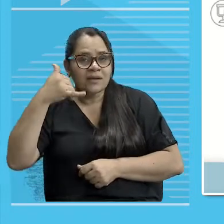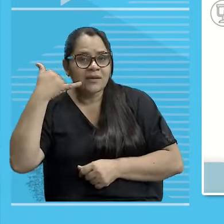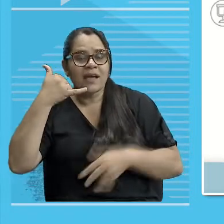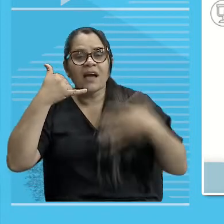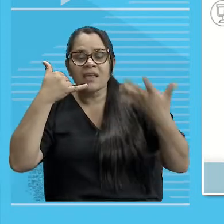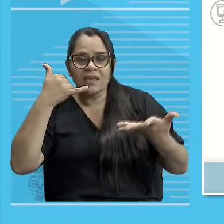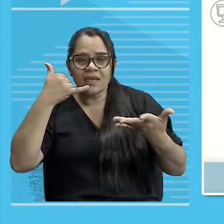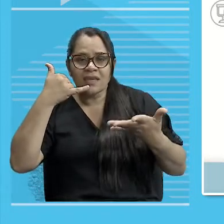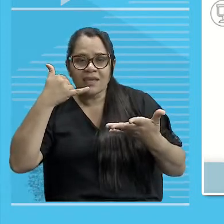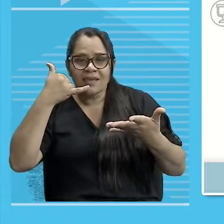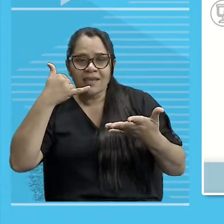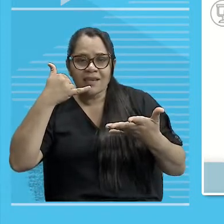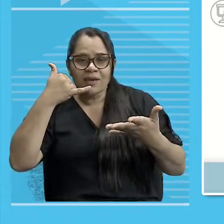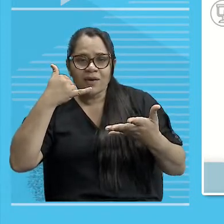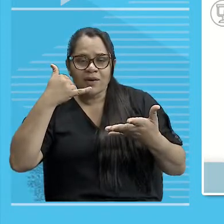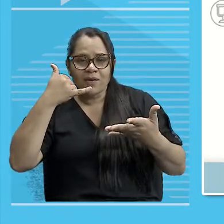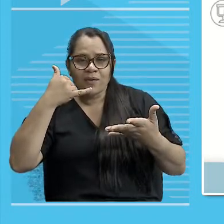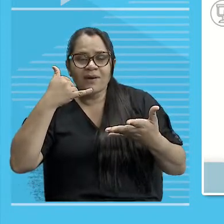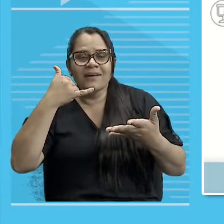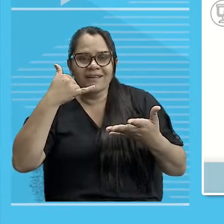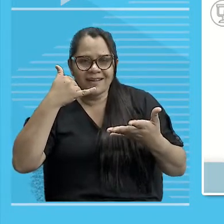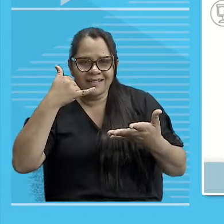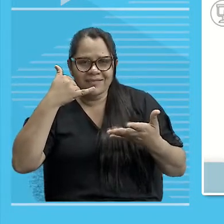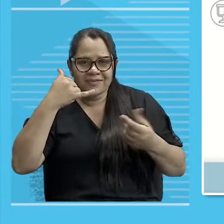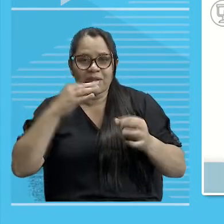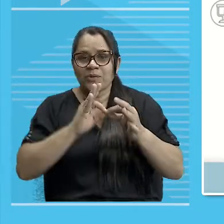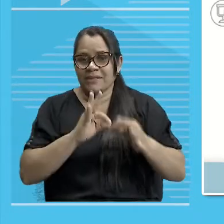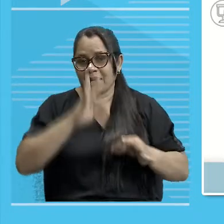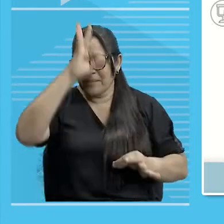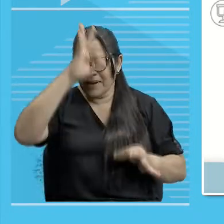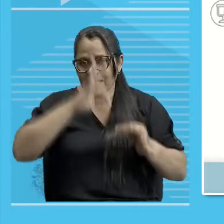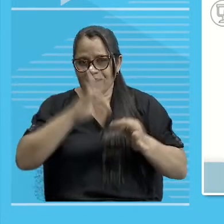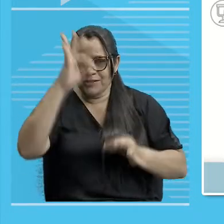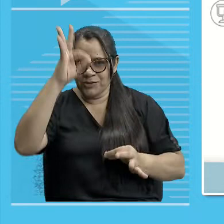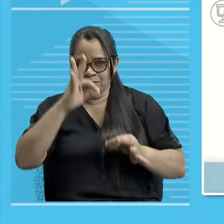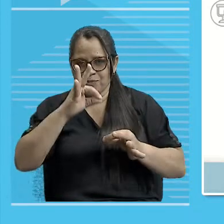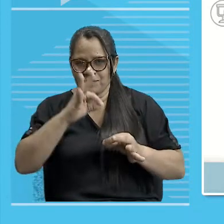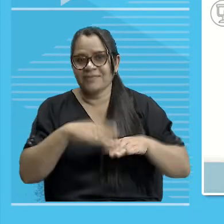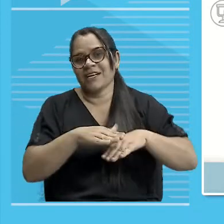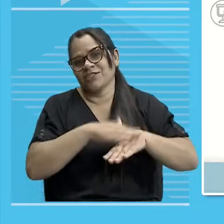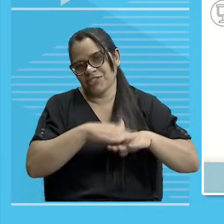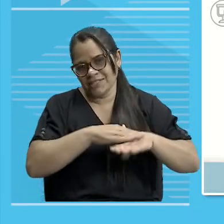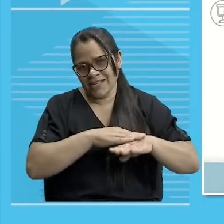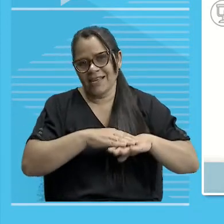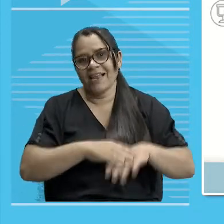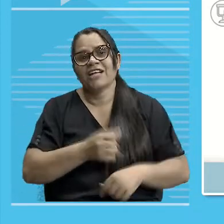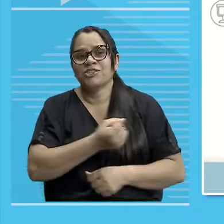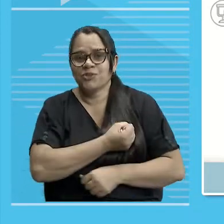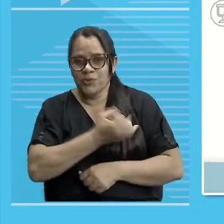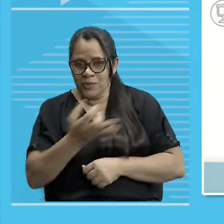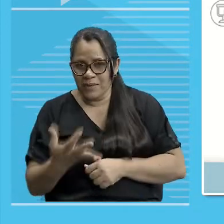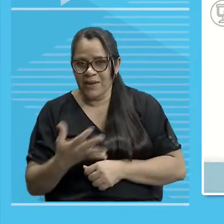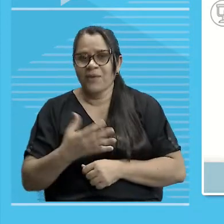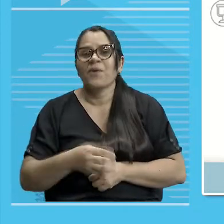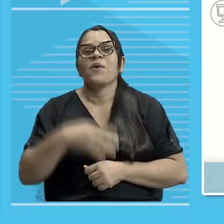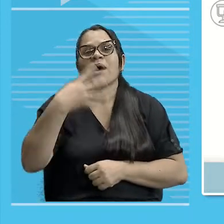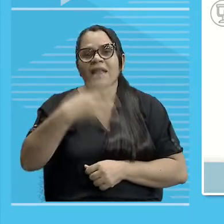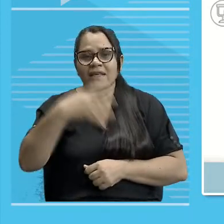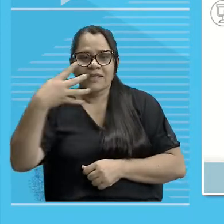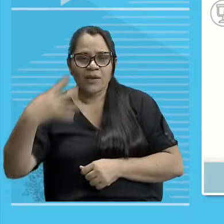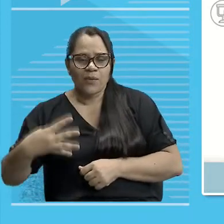tamanho? Ele disse, é 45. 44, a cor assim, que ele disse. Eu disse, não, rapaz, deixa de